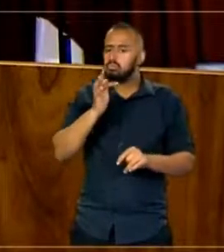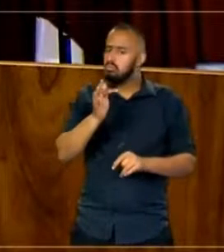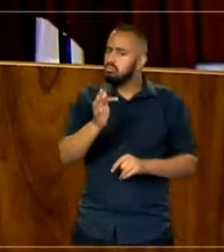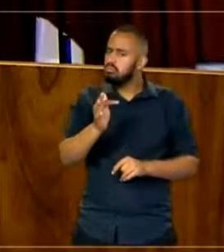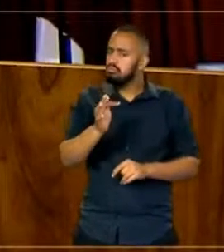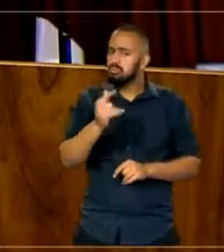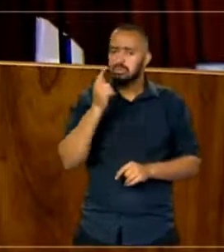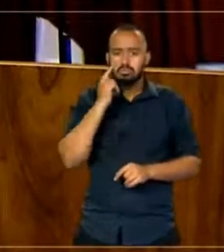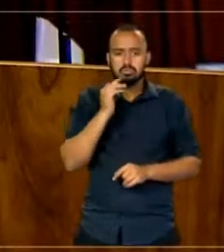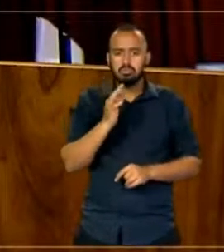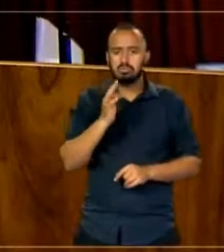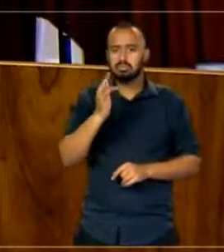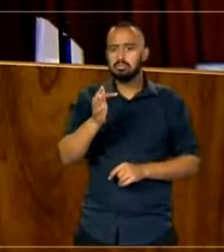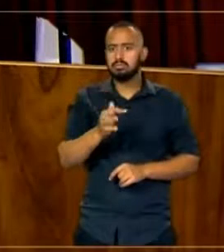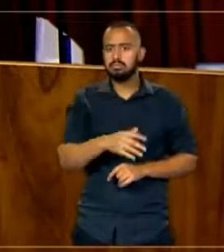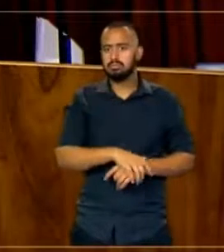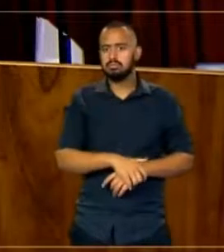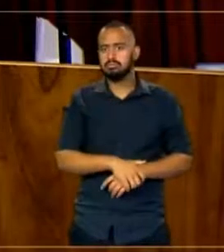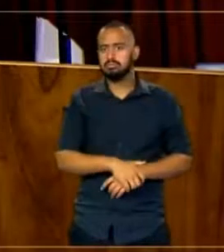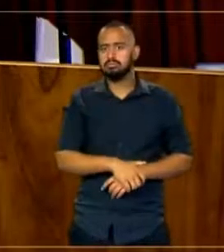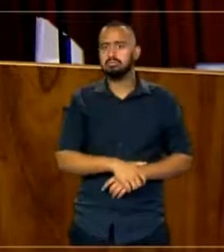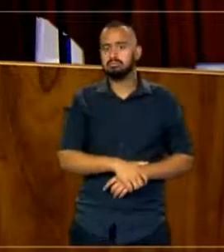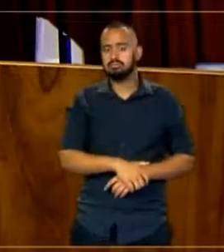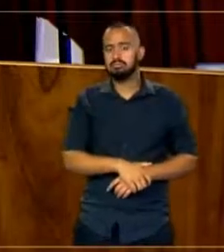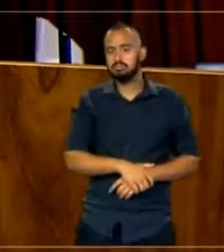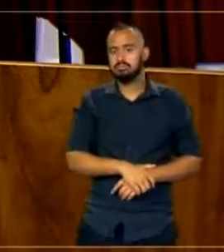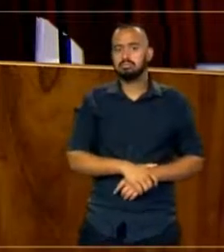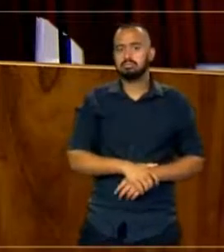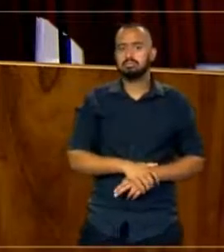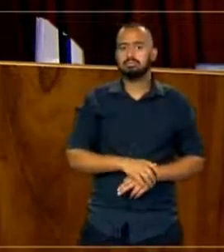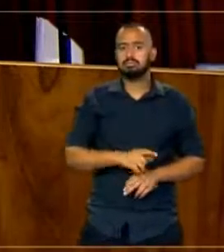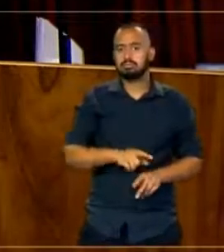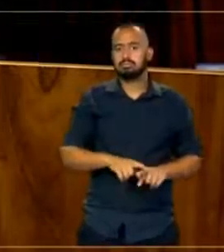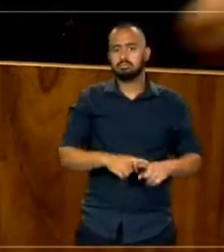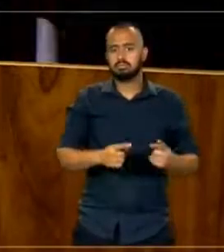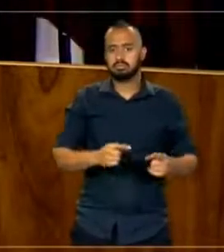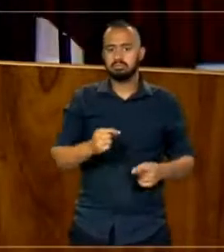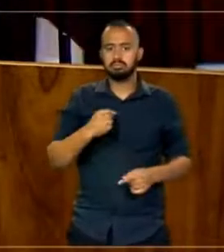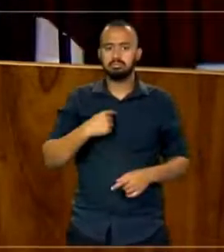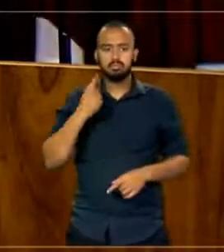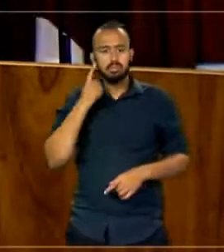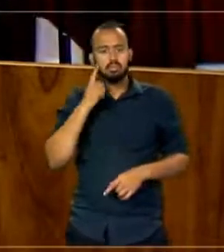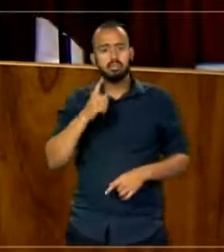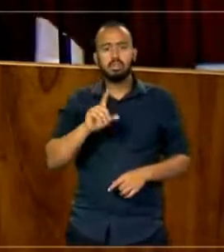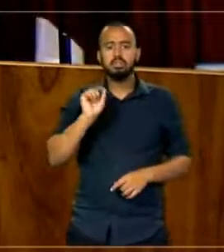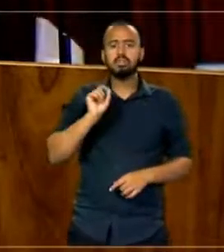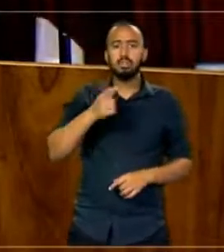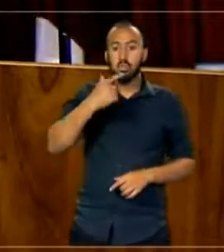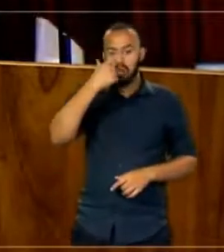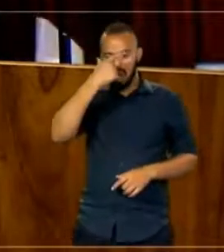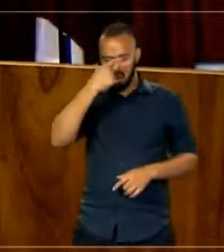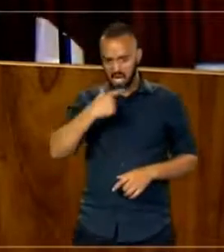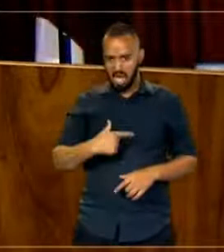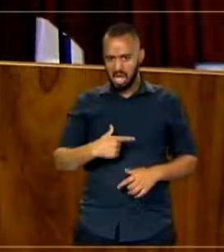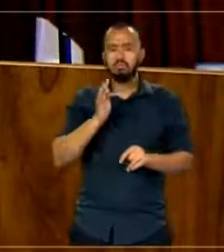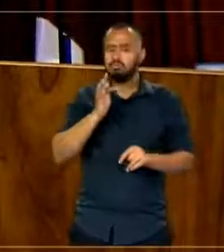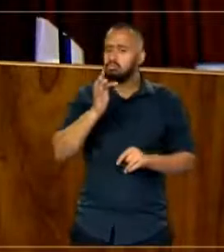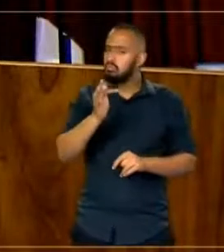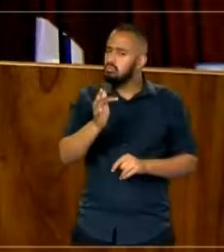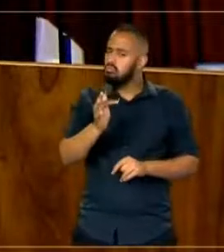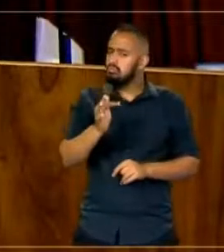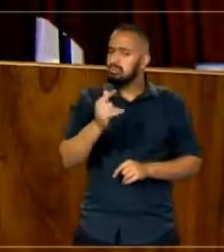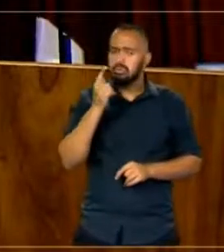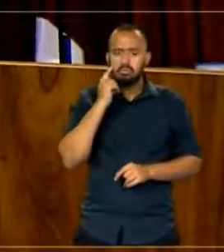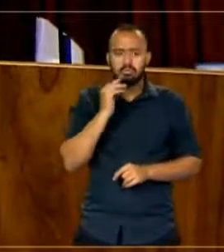porque já está se antevendo que essas veiculações têm um caráter de ilícito eleitoral.